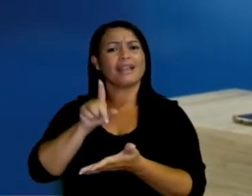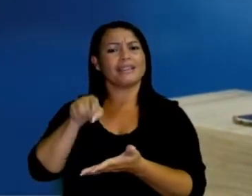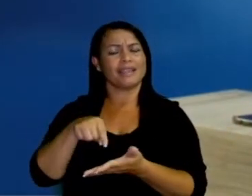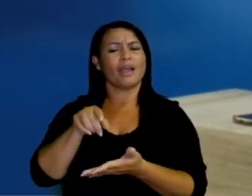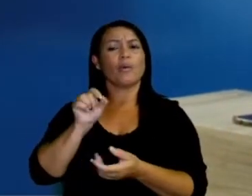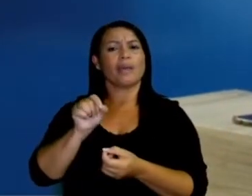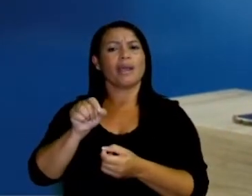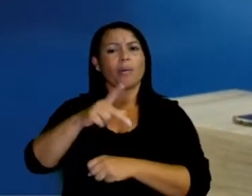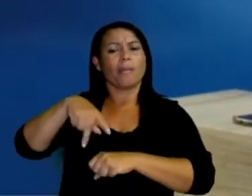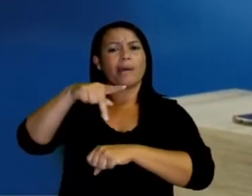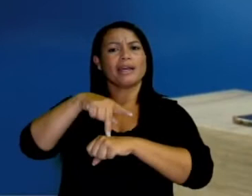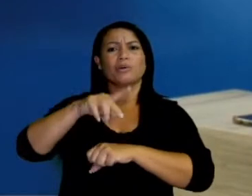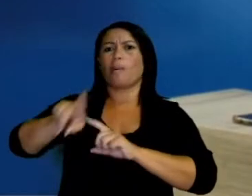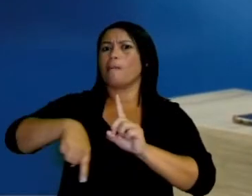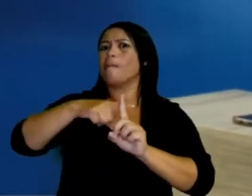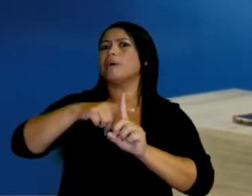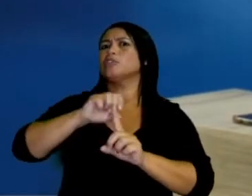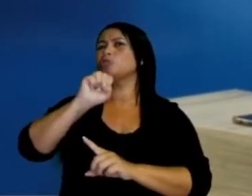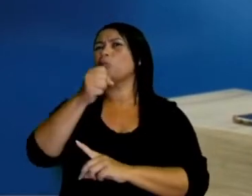né, com mais de 8,5